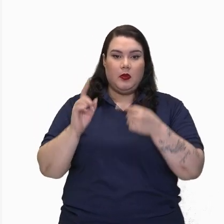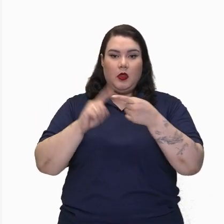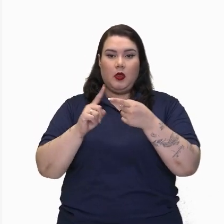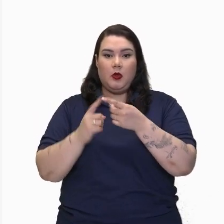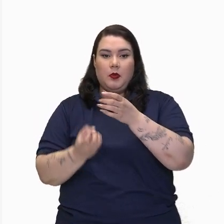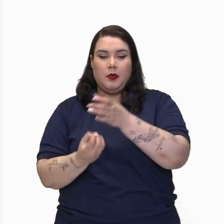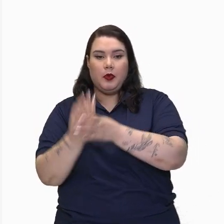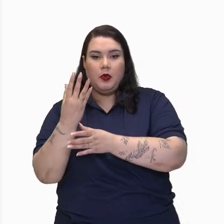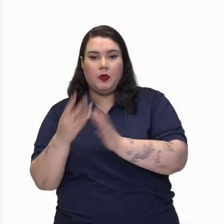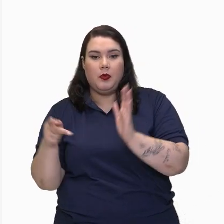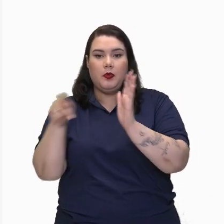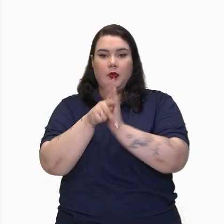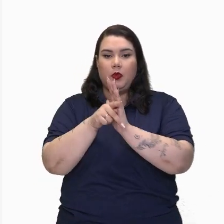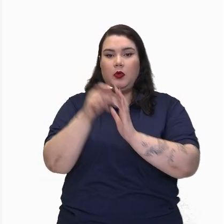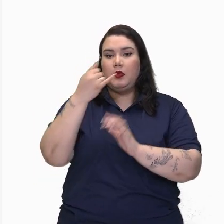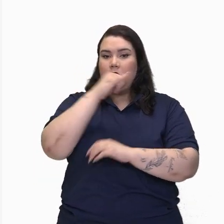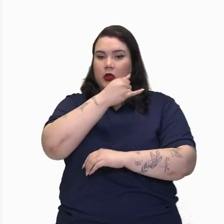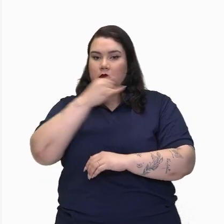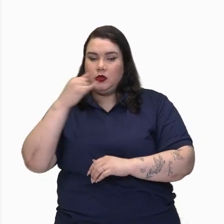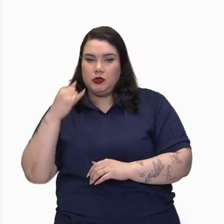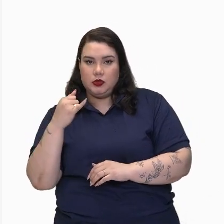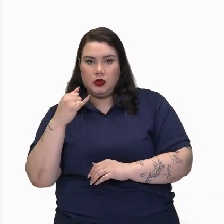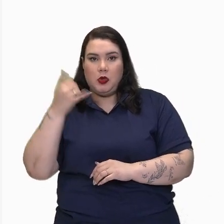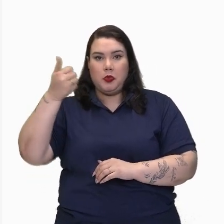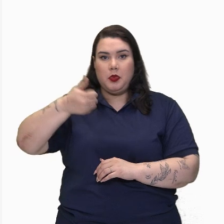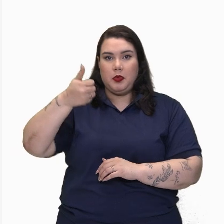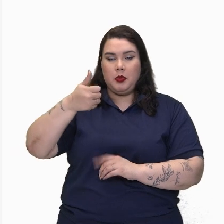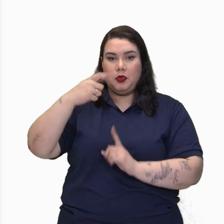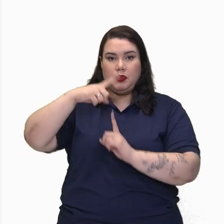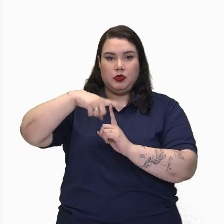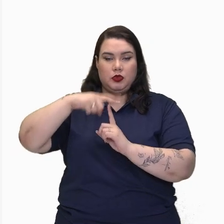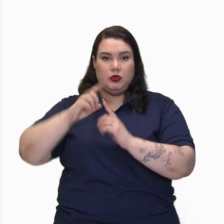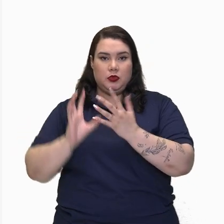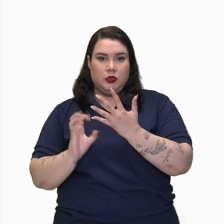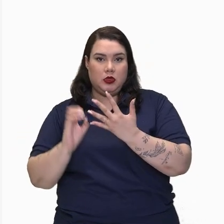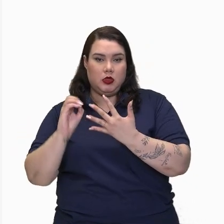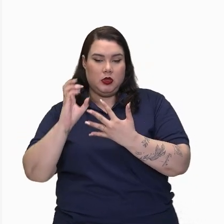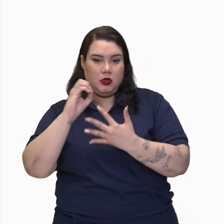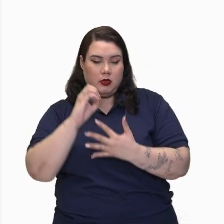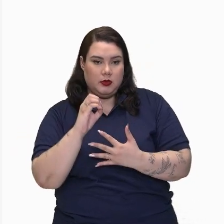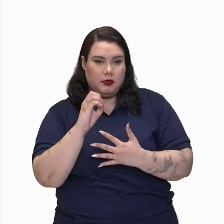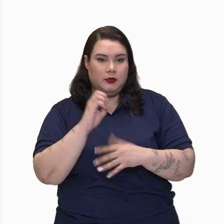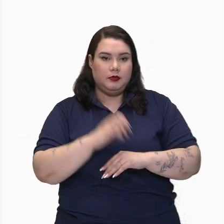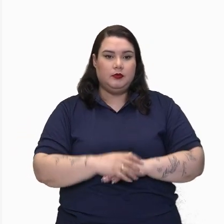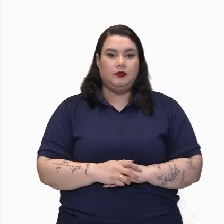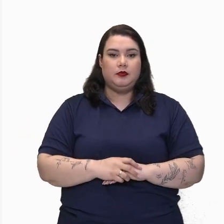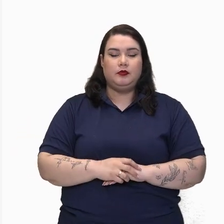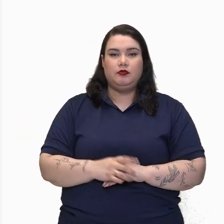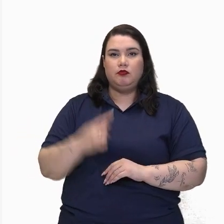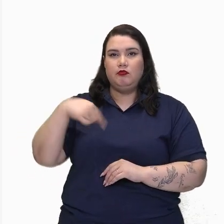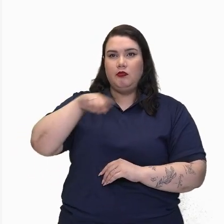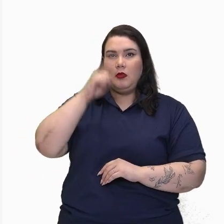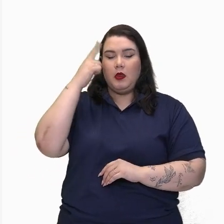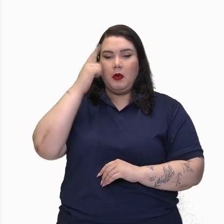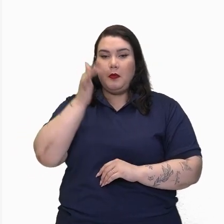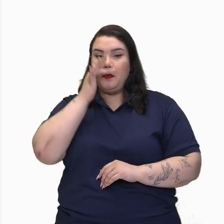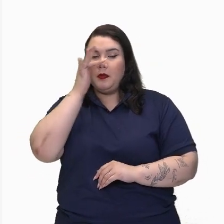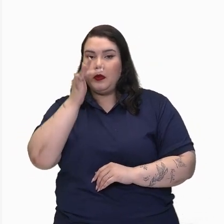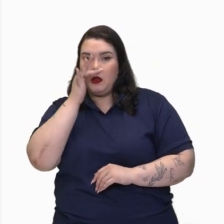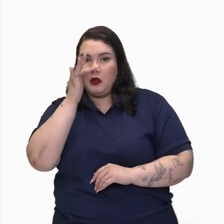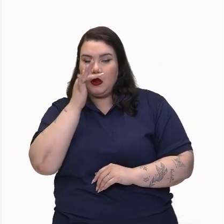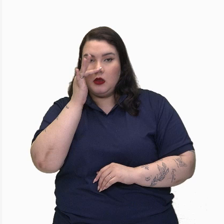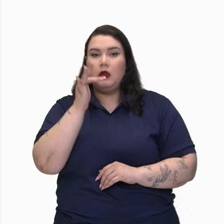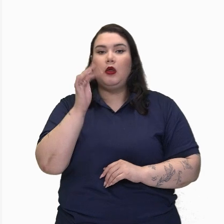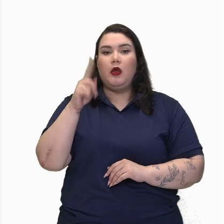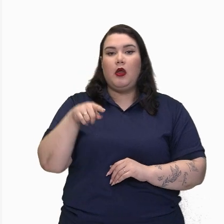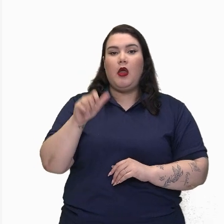Produtores produzem o seu próprio alimento e ocupam o primeiro nível trófico. Quais são os produtores? Vamos pensar aí, plantas e algas,